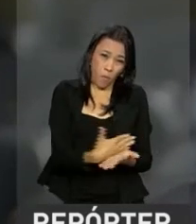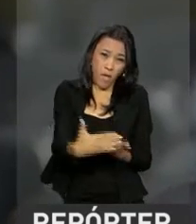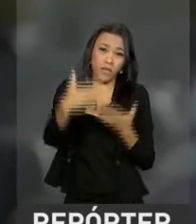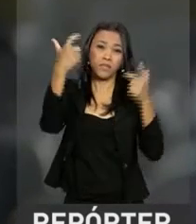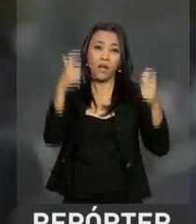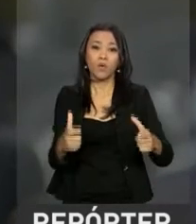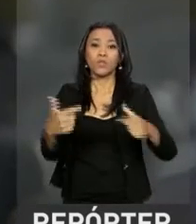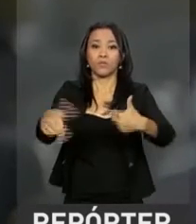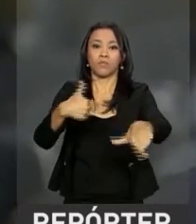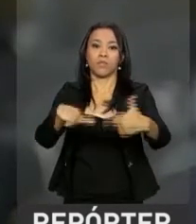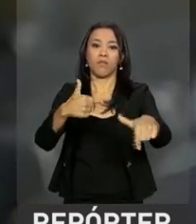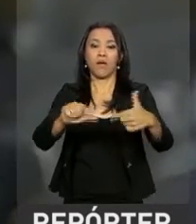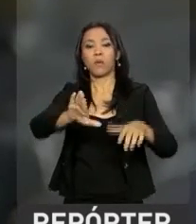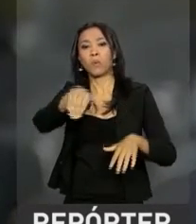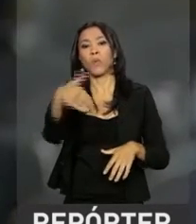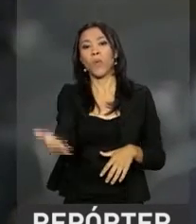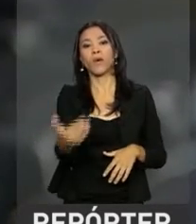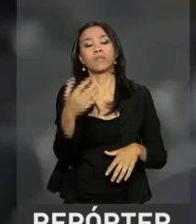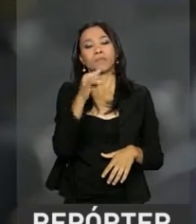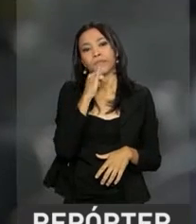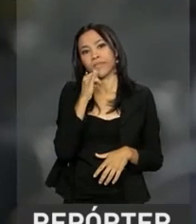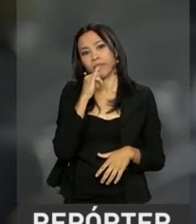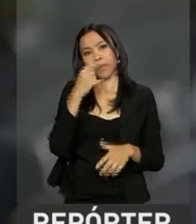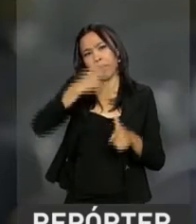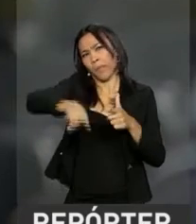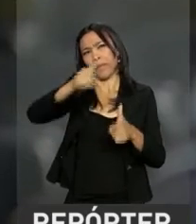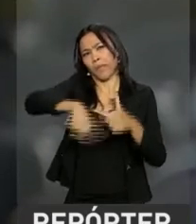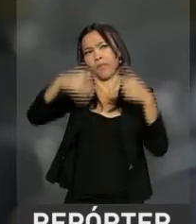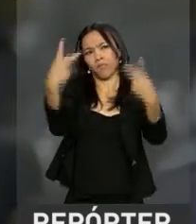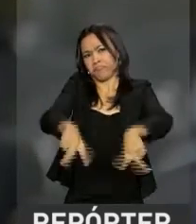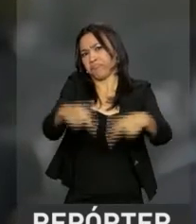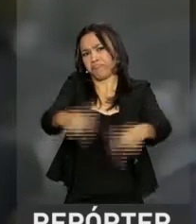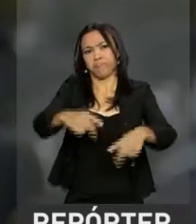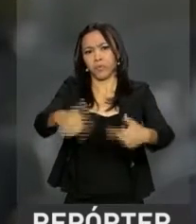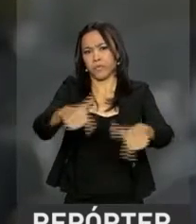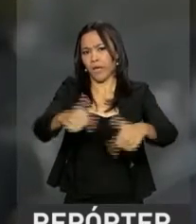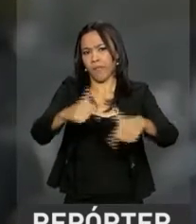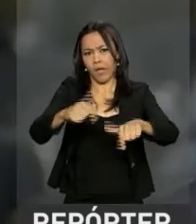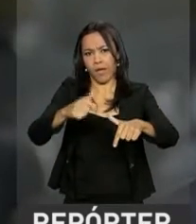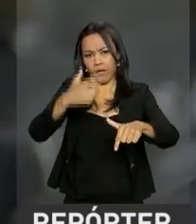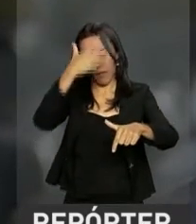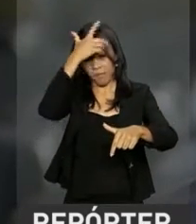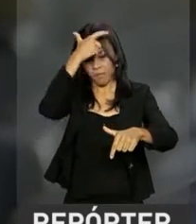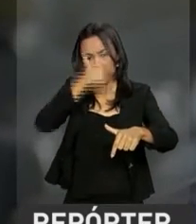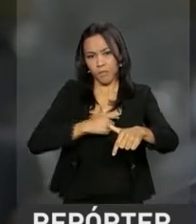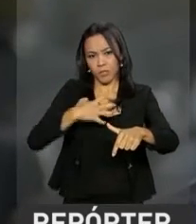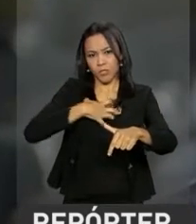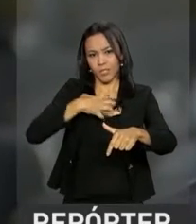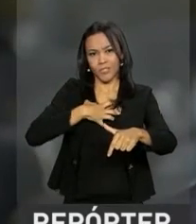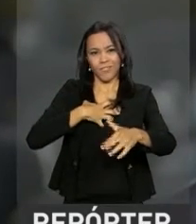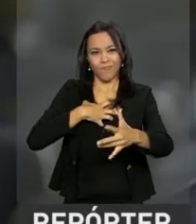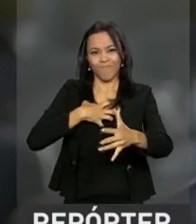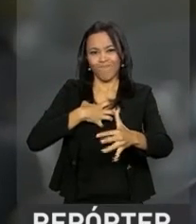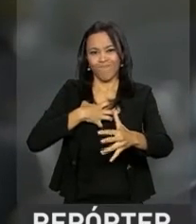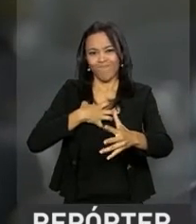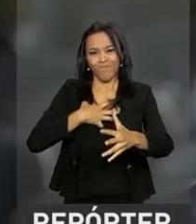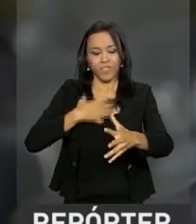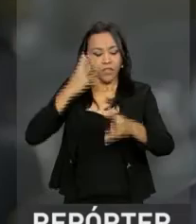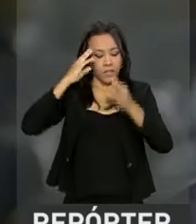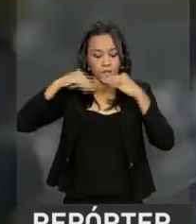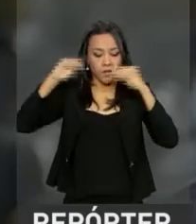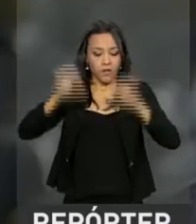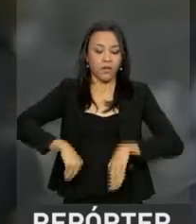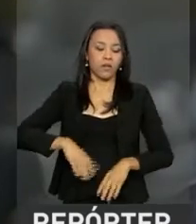do trabalho, quando questões do trabalho o levam, né, a se sentir muito